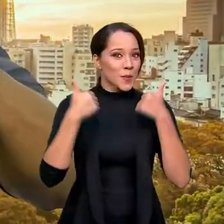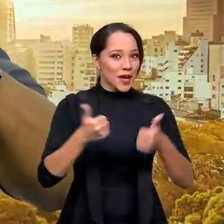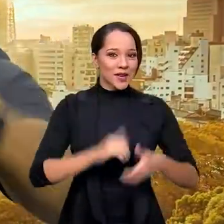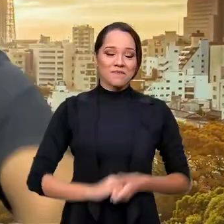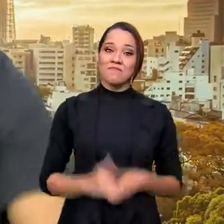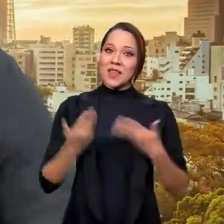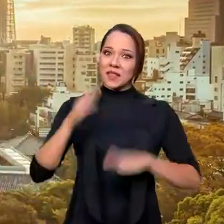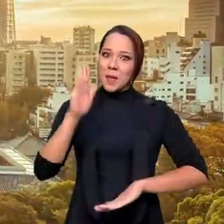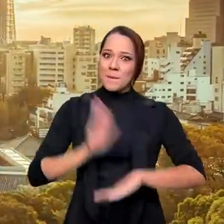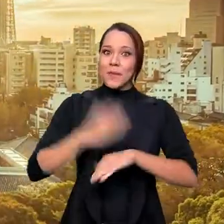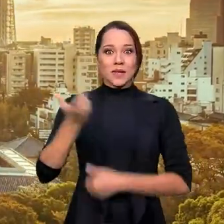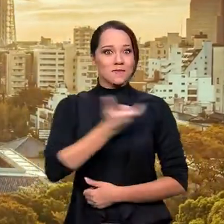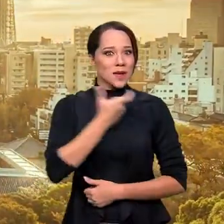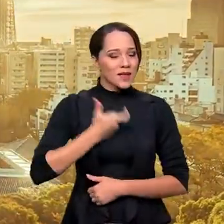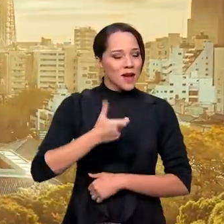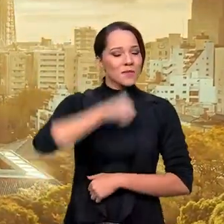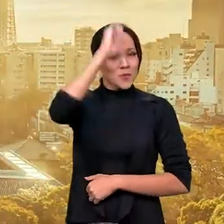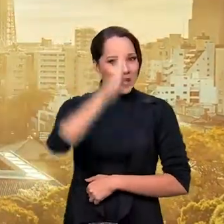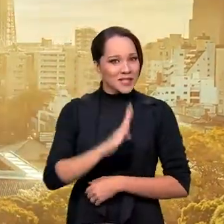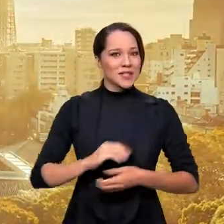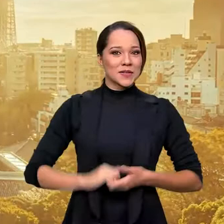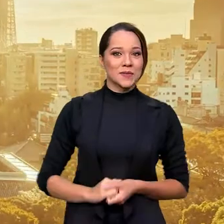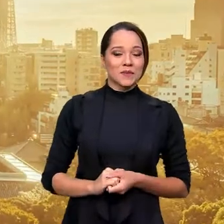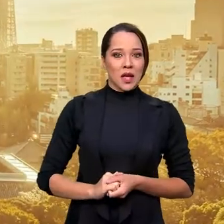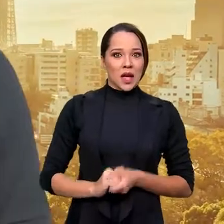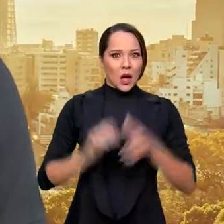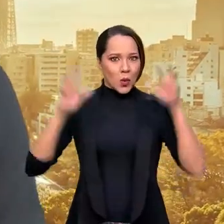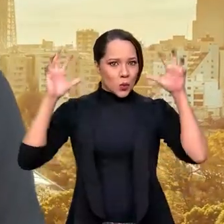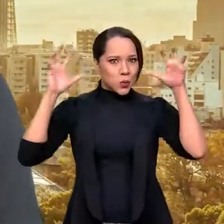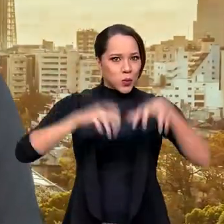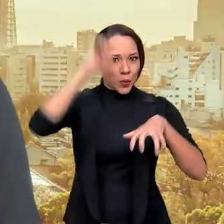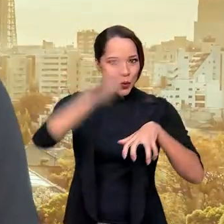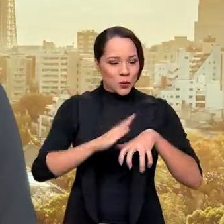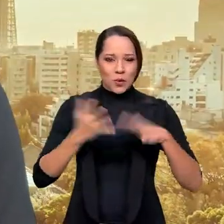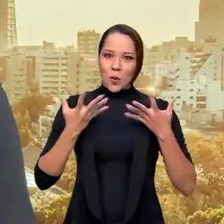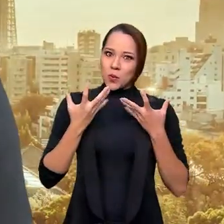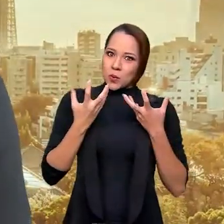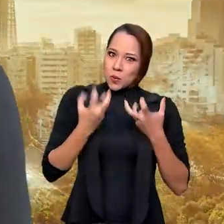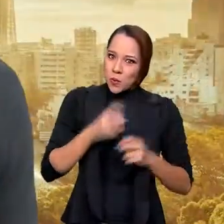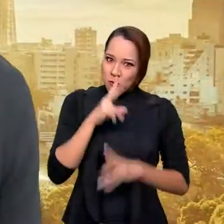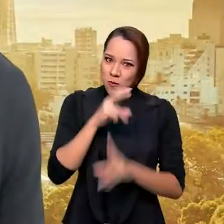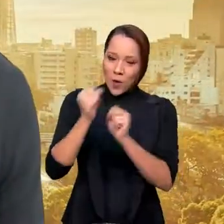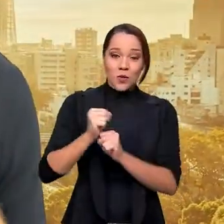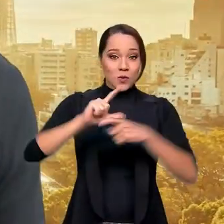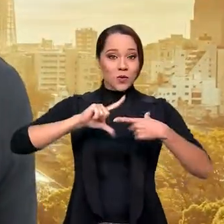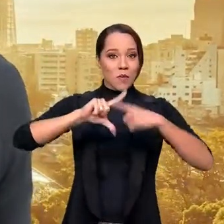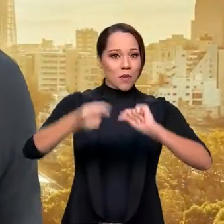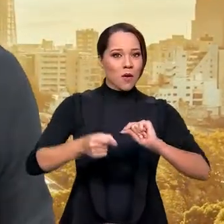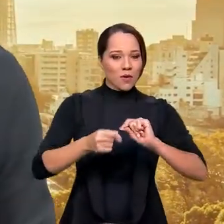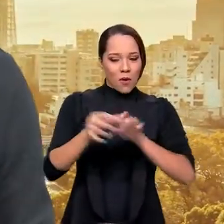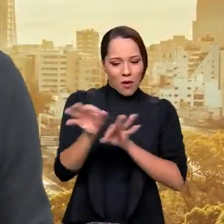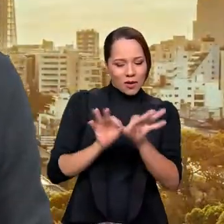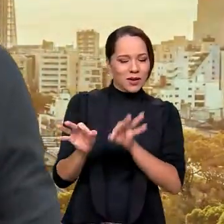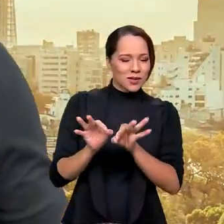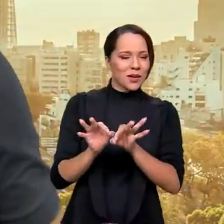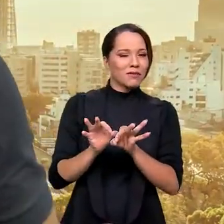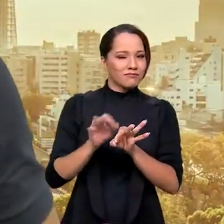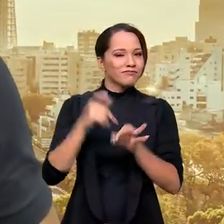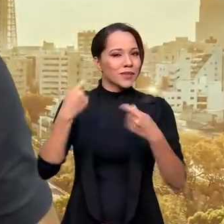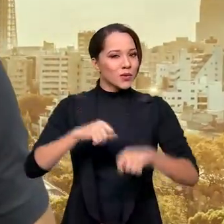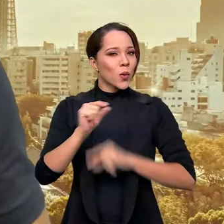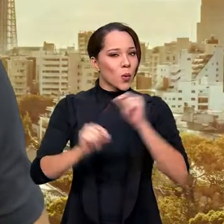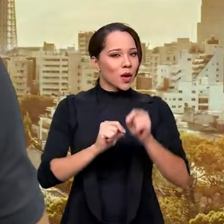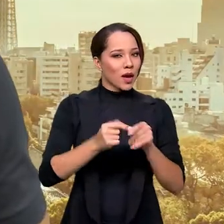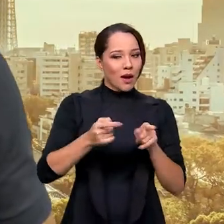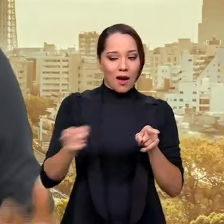Salve, salve, pessoal, beleza? E tem mais medalha para o Brasil, hein? A tempestade brasileira chegou tão pesada lá no Japão que a